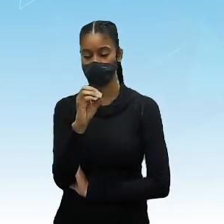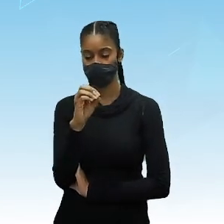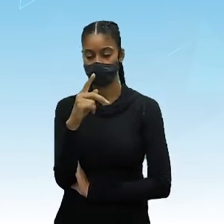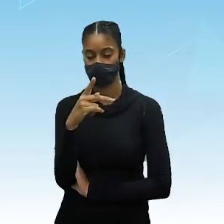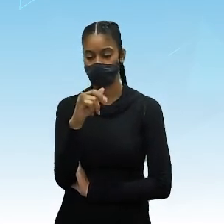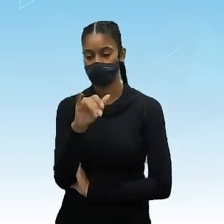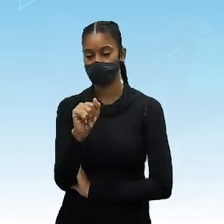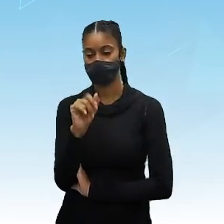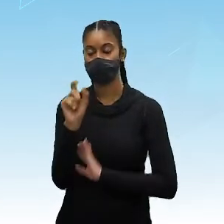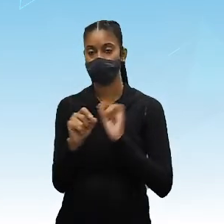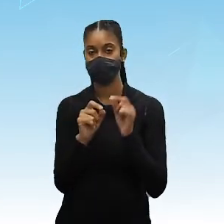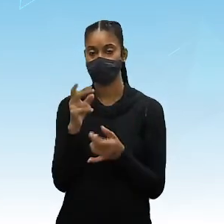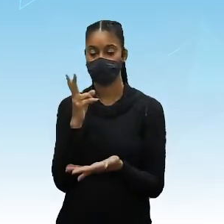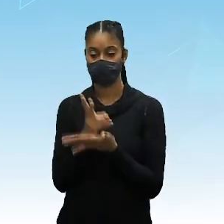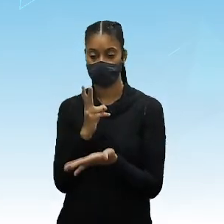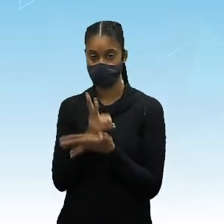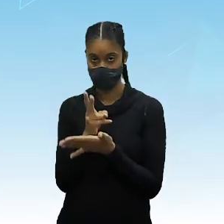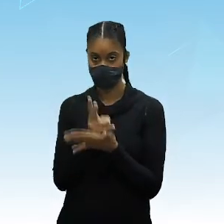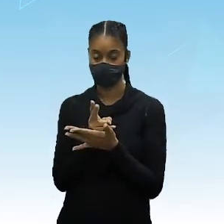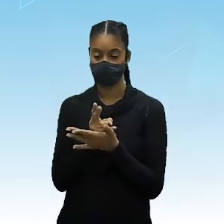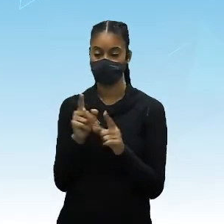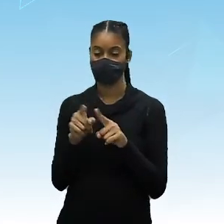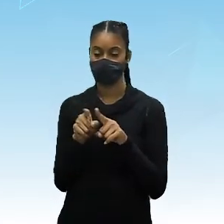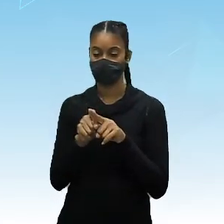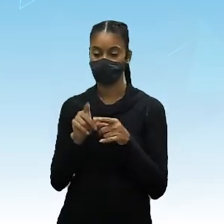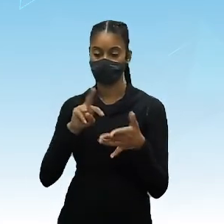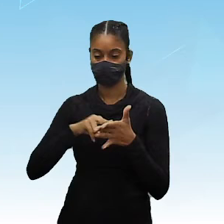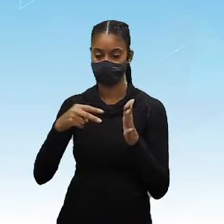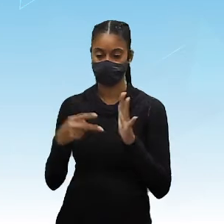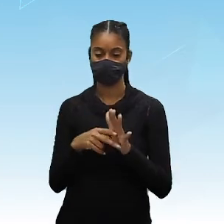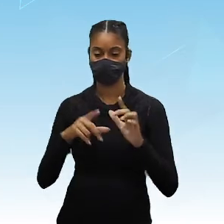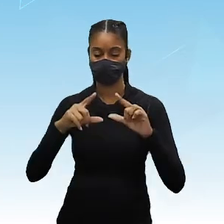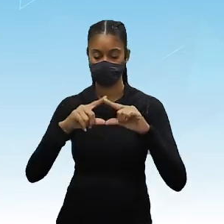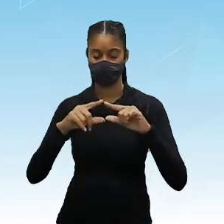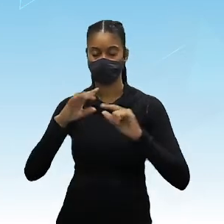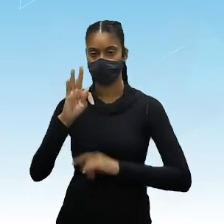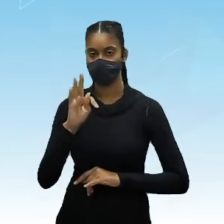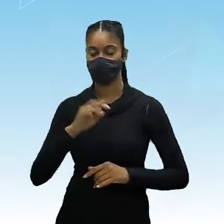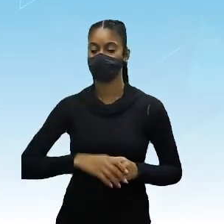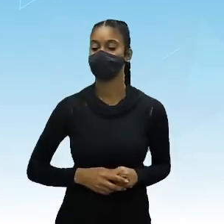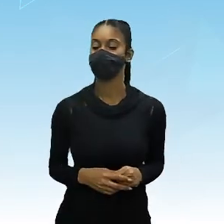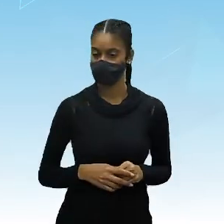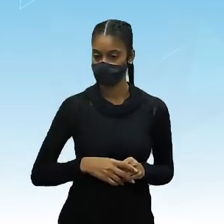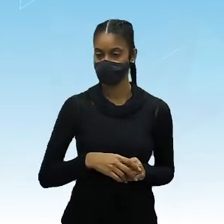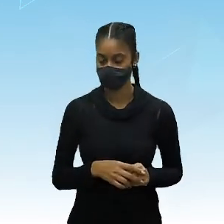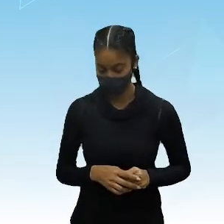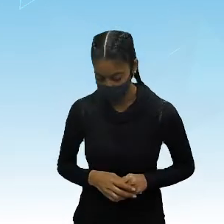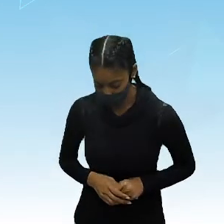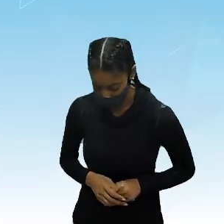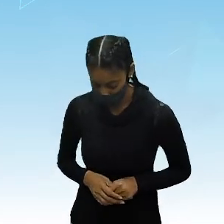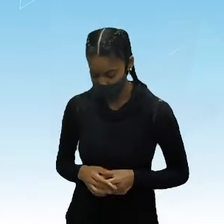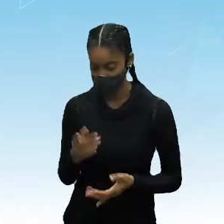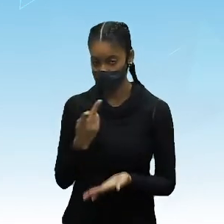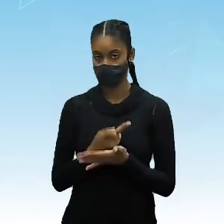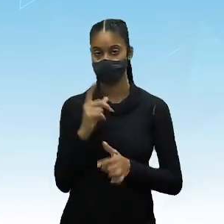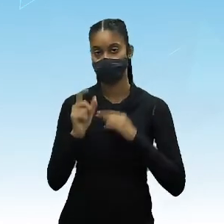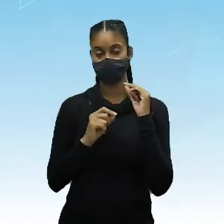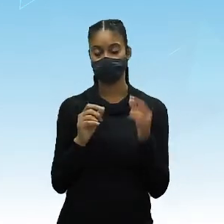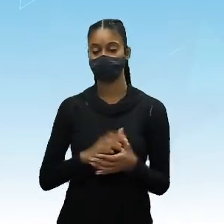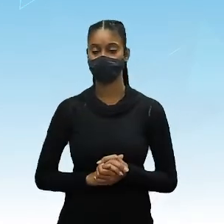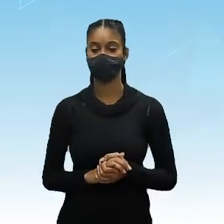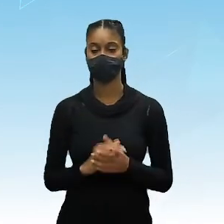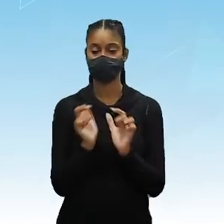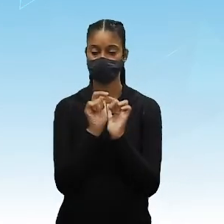significado do ΔT. Enquanto lá o valor da constante é diferente, é uma constante ebuliométrica, a consequência é que a temperatura